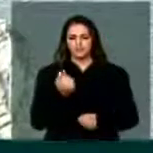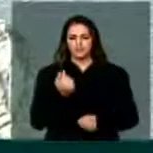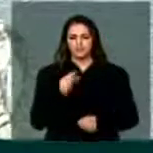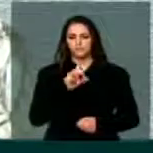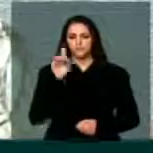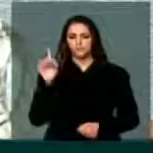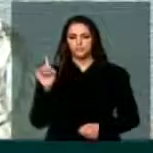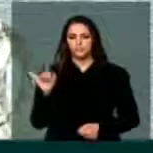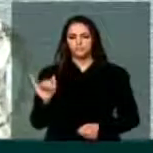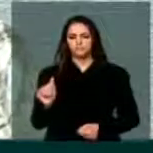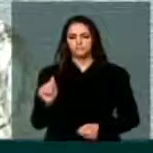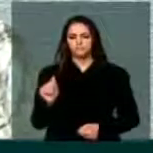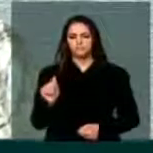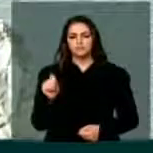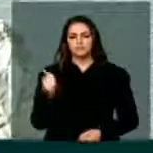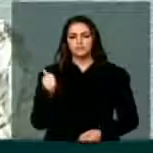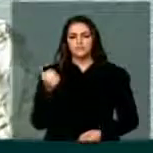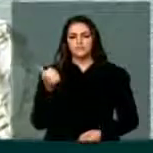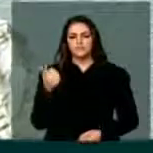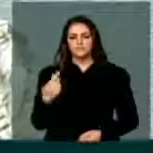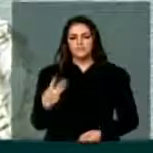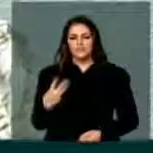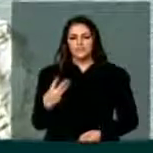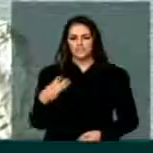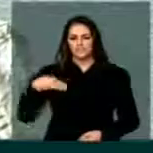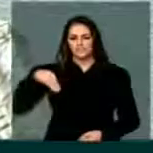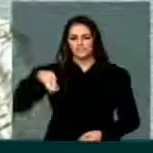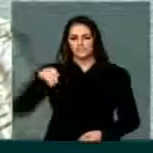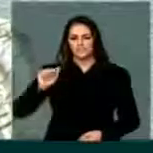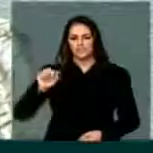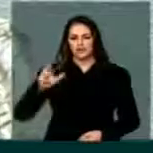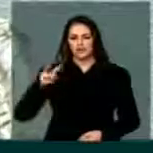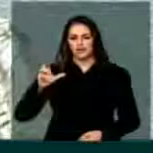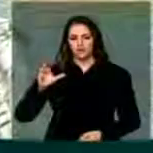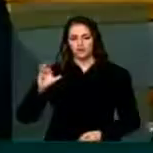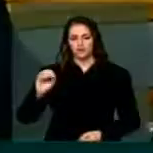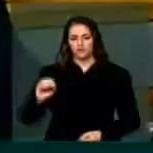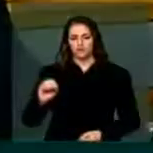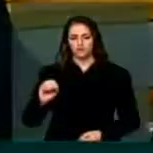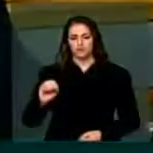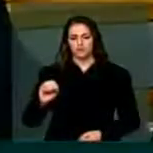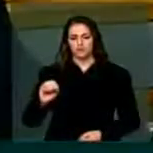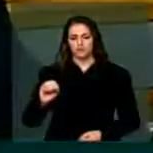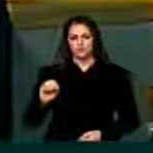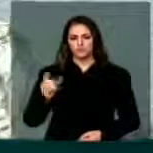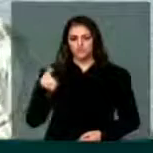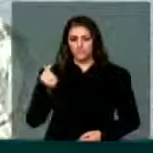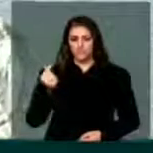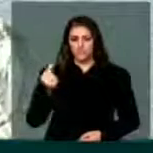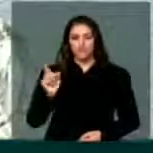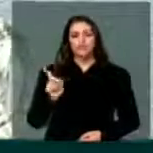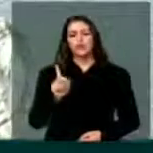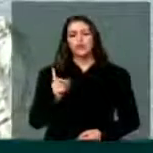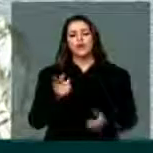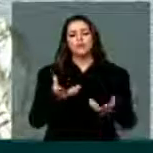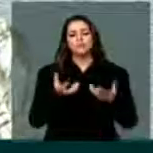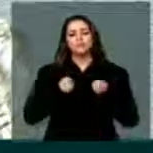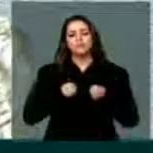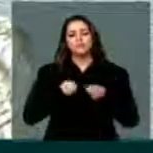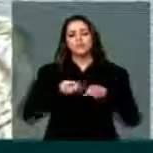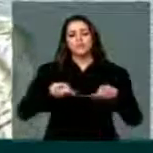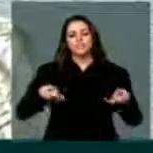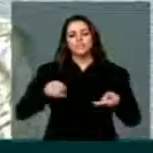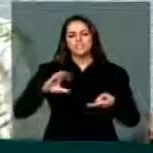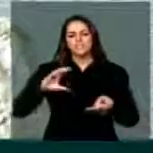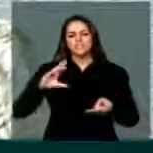dia 14, ele me entregou esse cheque no dia 13 de março. Esse empréstimo a senhora recebeu em dinheiro? Não, recebi um cheque. Desse cliente? E